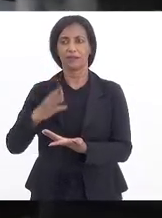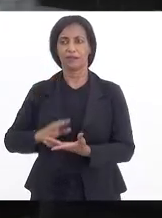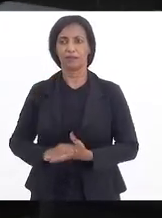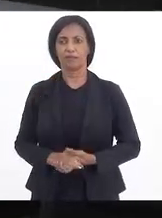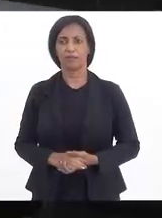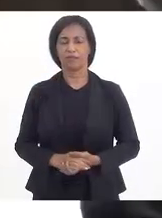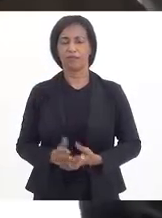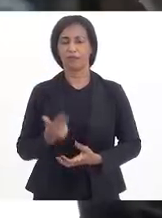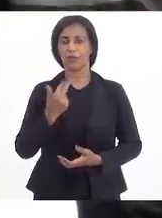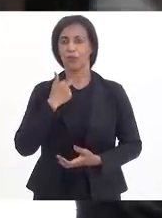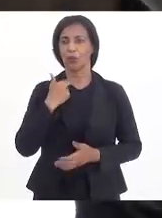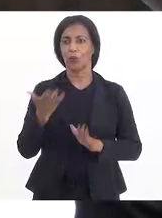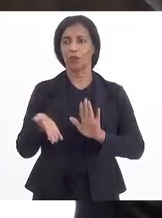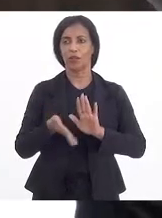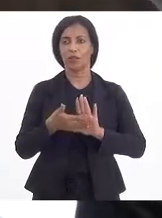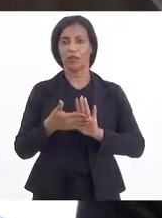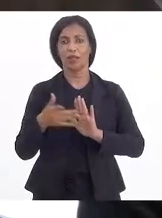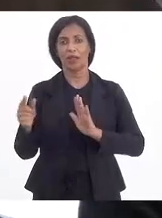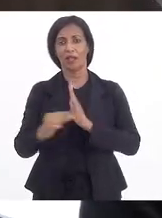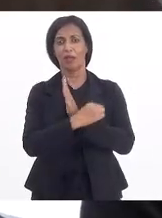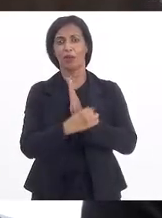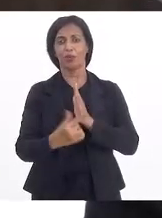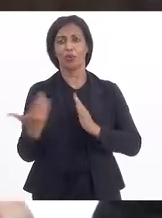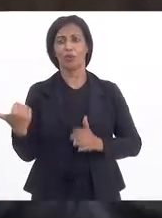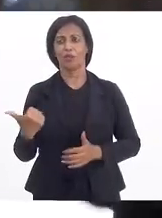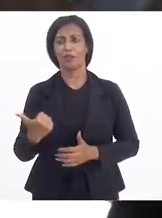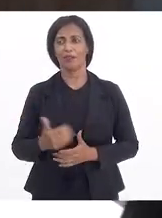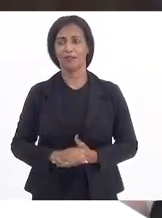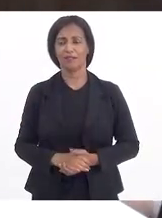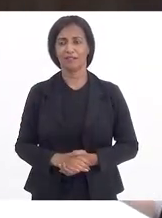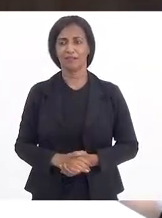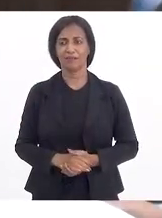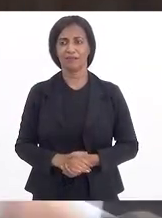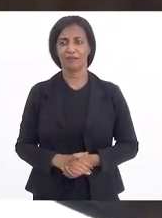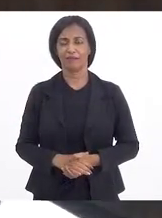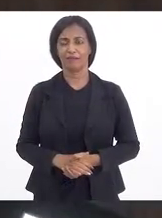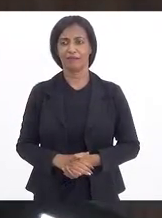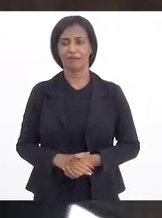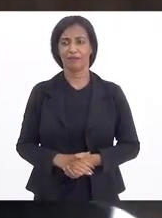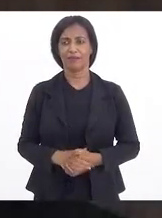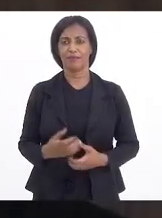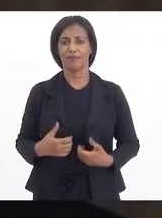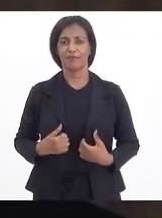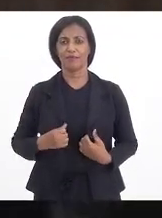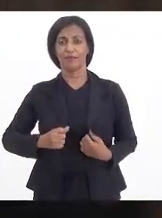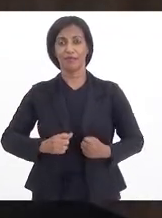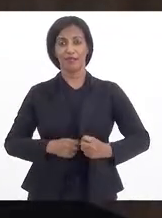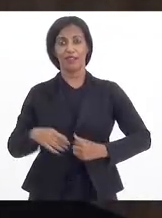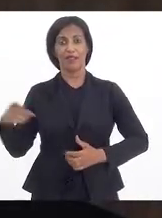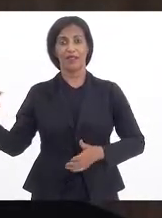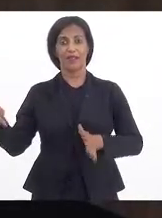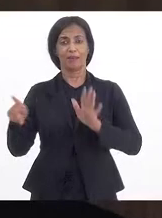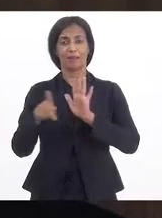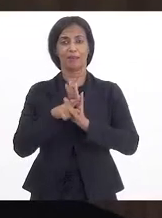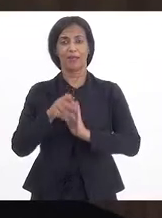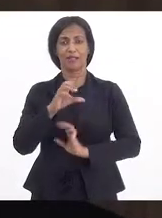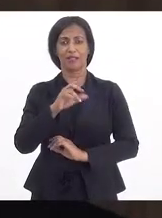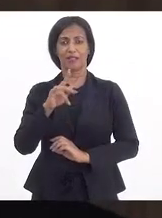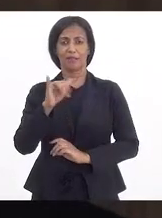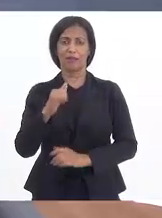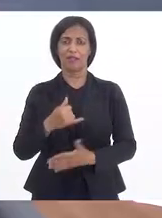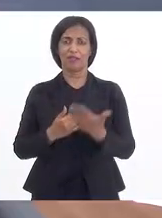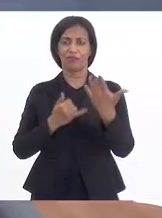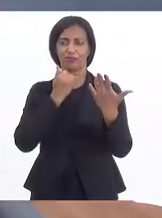não pode aparecer ele autor o pneu da CPI na